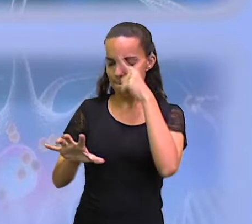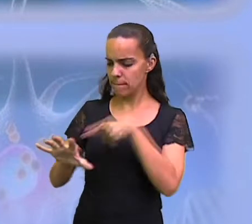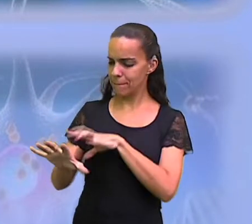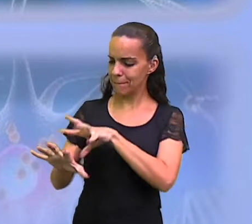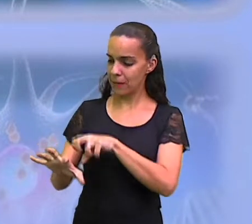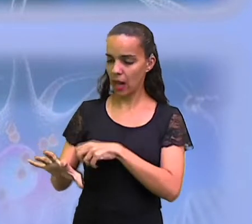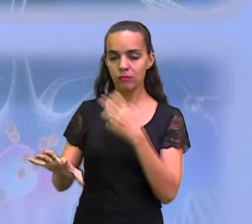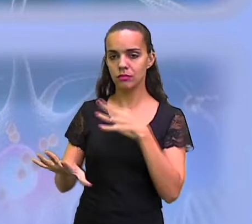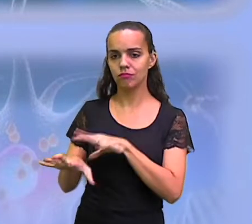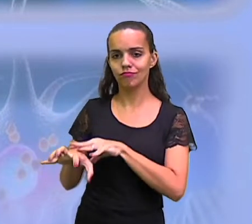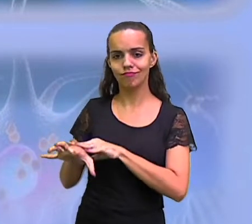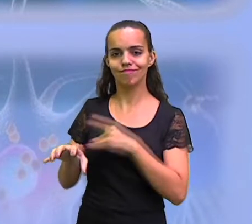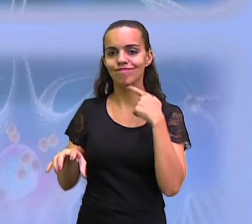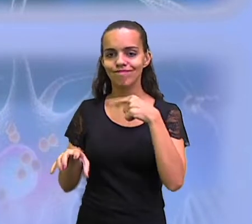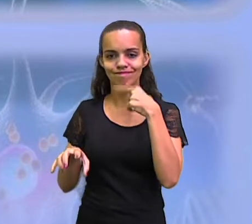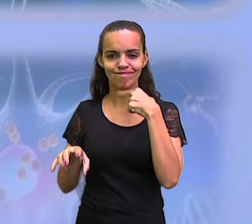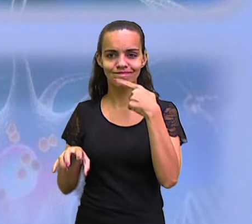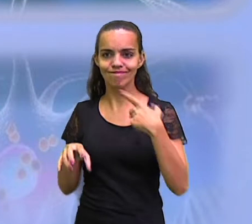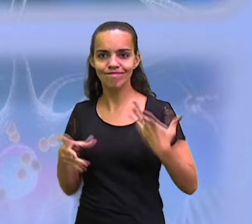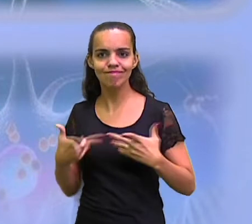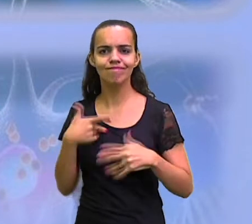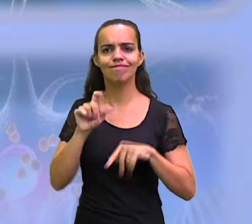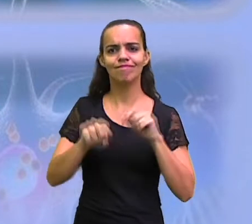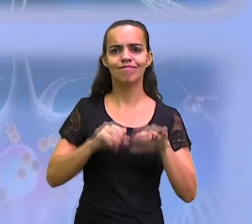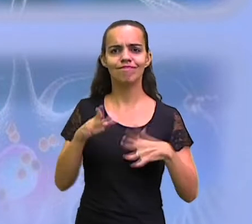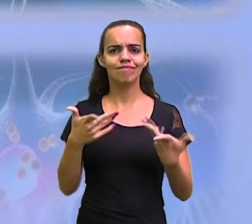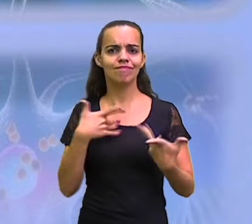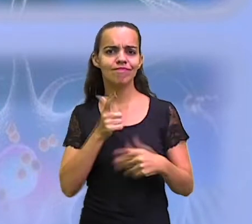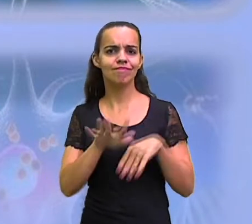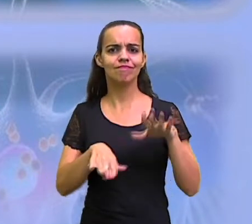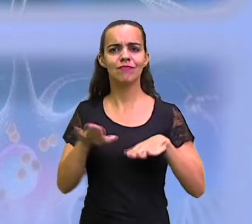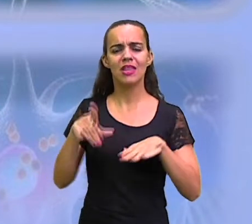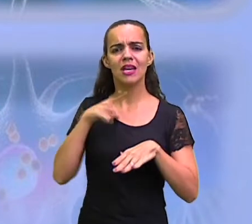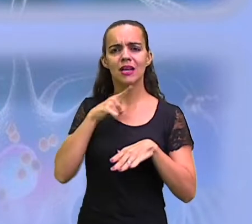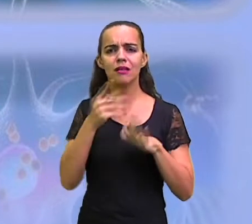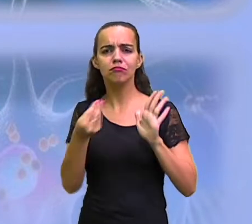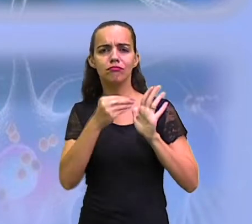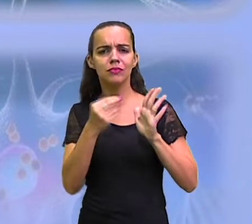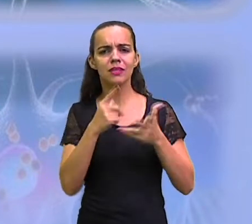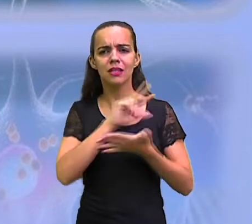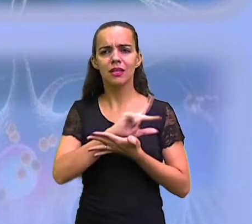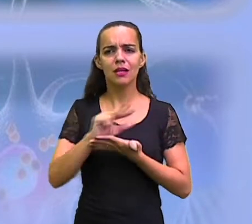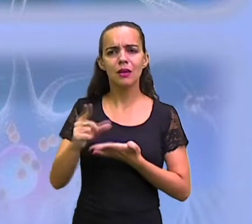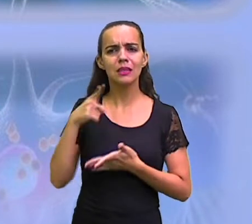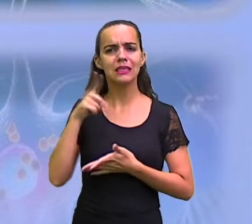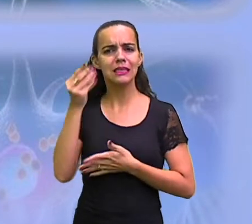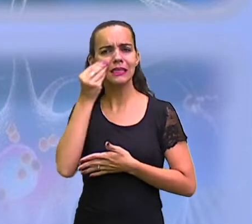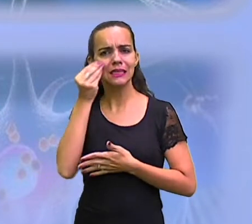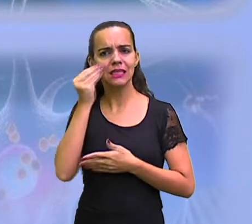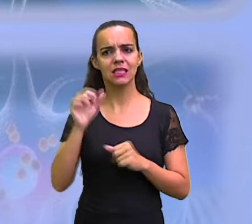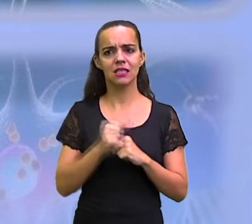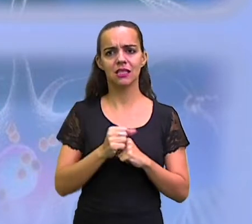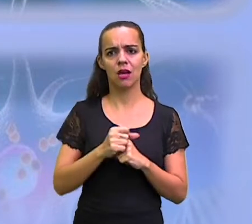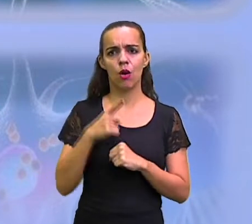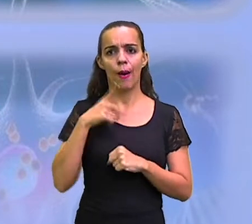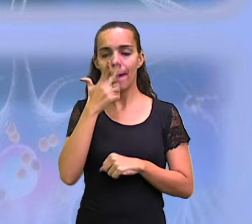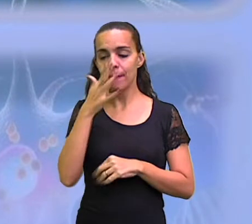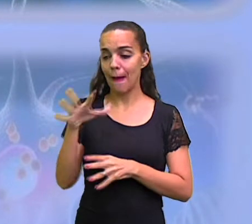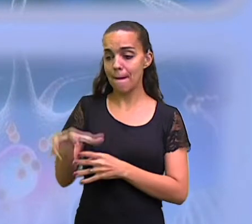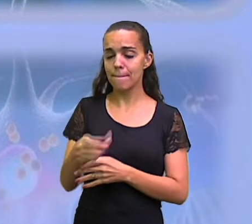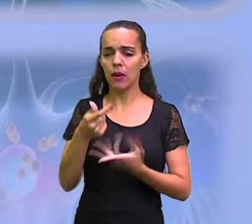segurar, começa a ter dificuldade em segurar o talher para se alimentar, uma caneta, o controle da